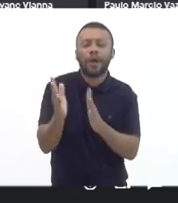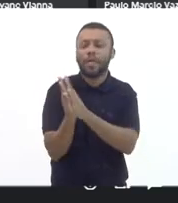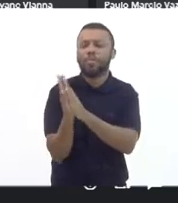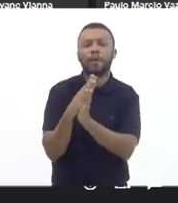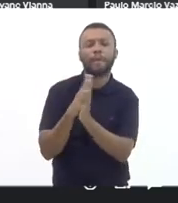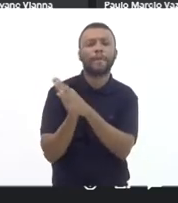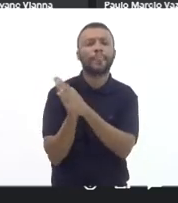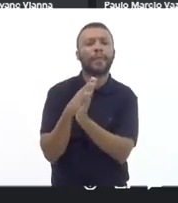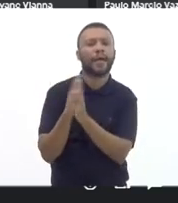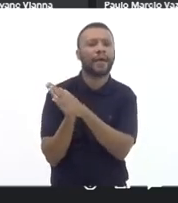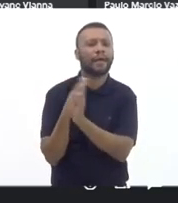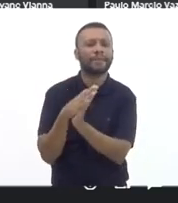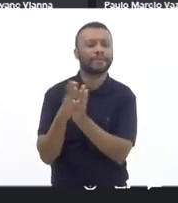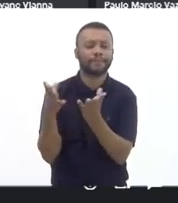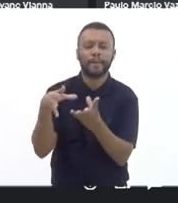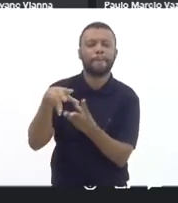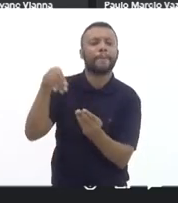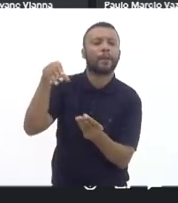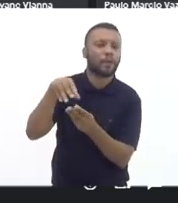Então, eu acho,